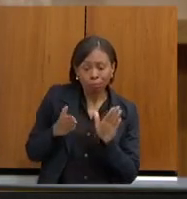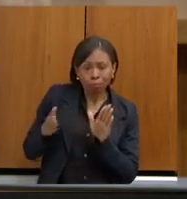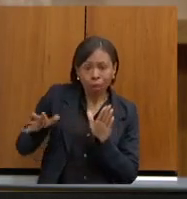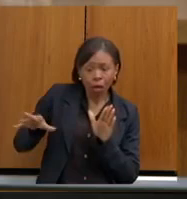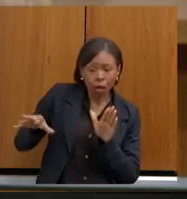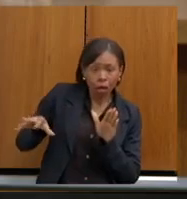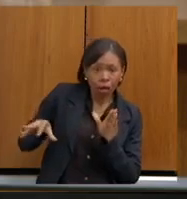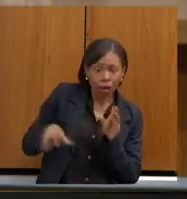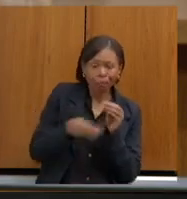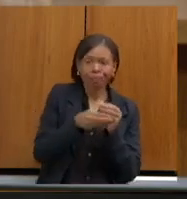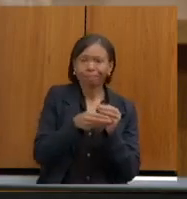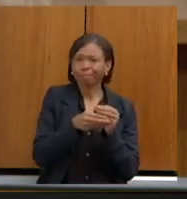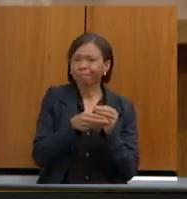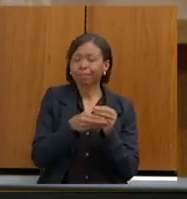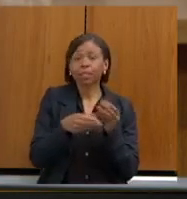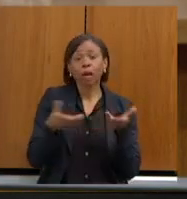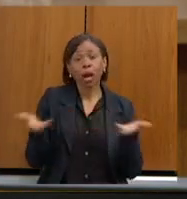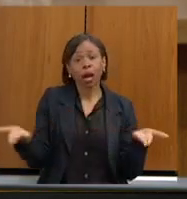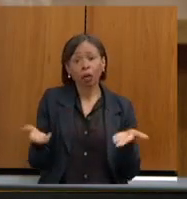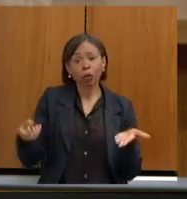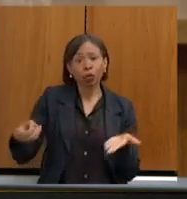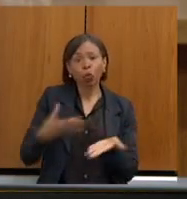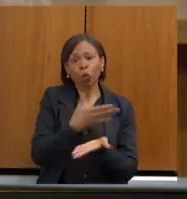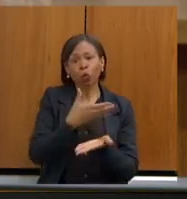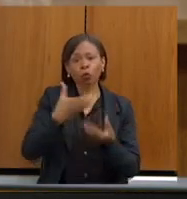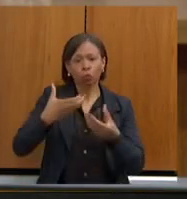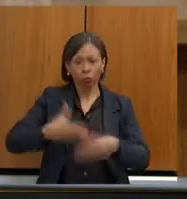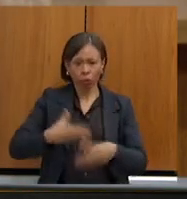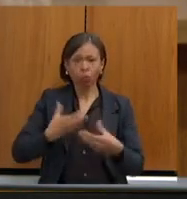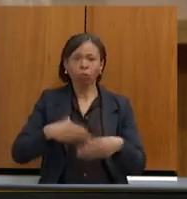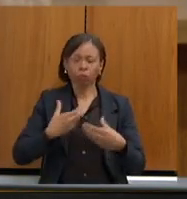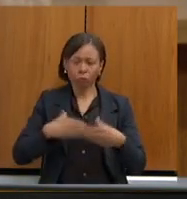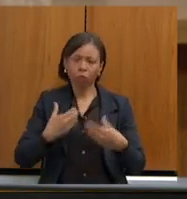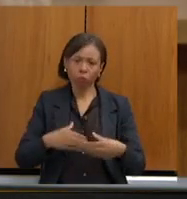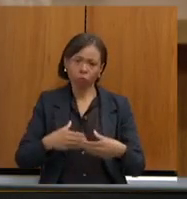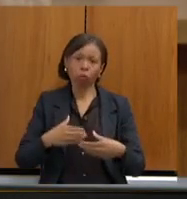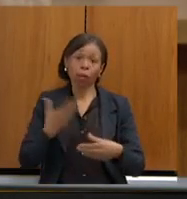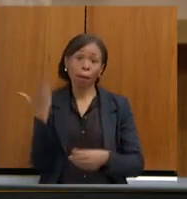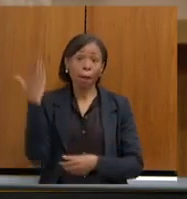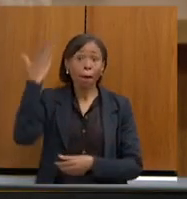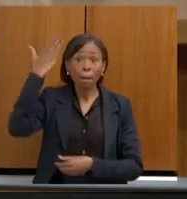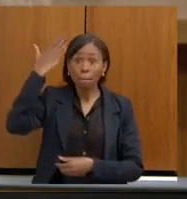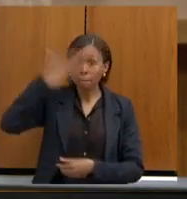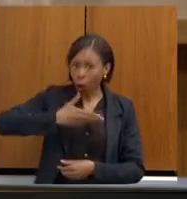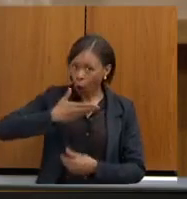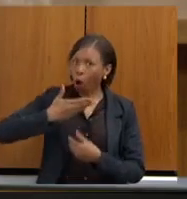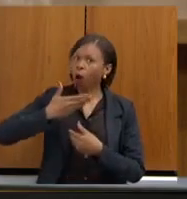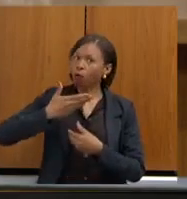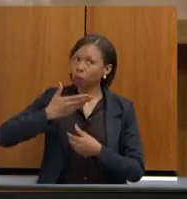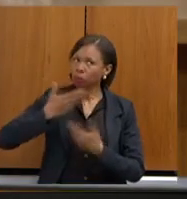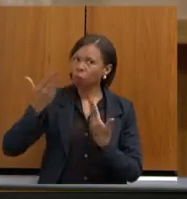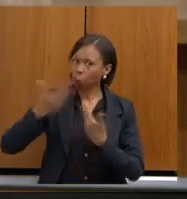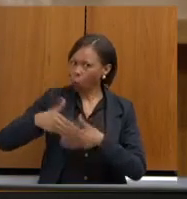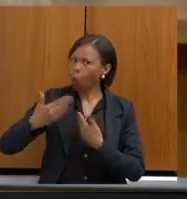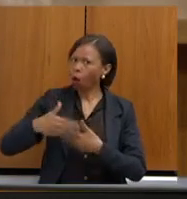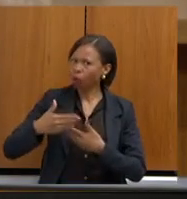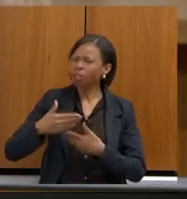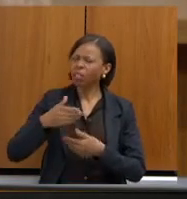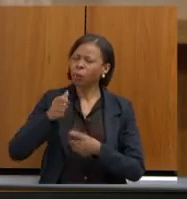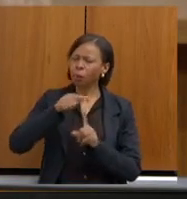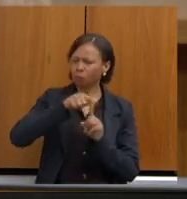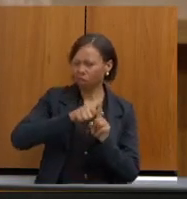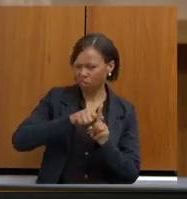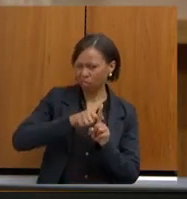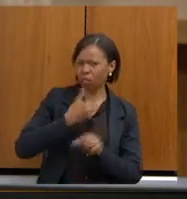então com esse pedido de novo concurso que vai se dar com provas acreditamos ainda dentro do mês de